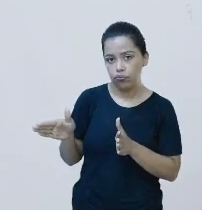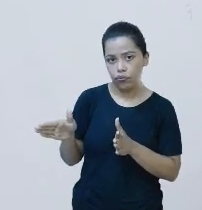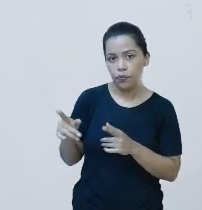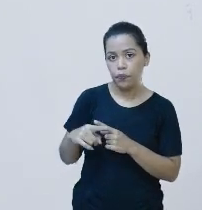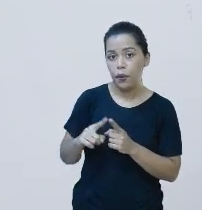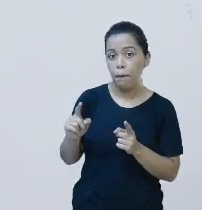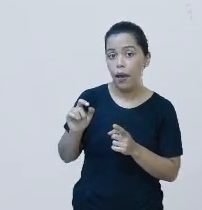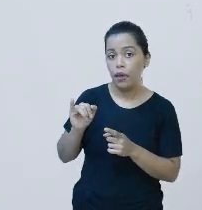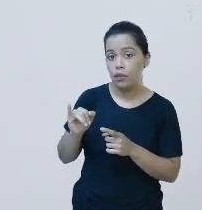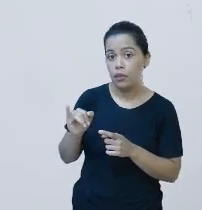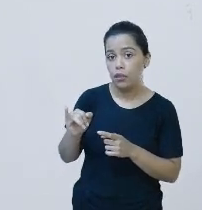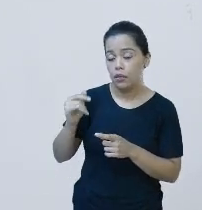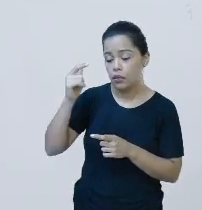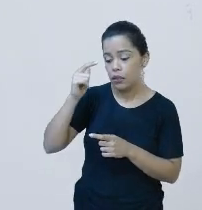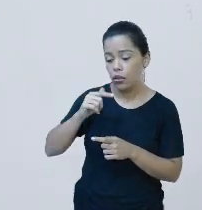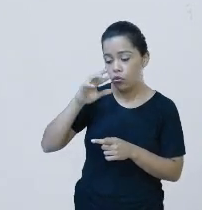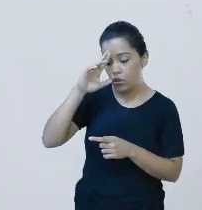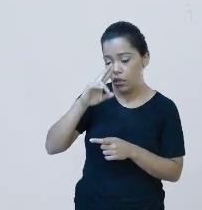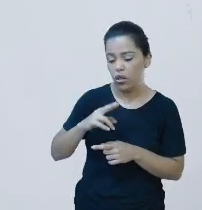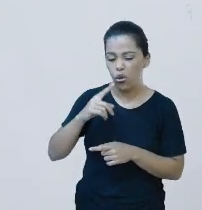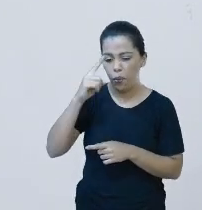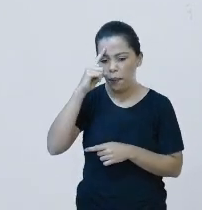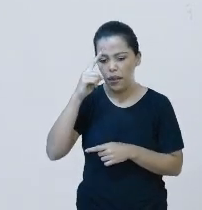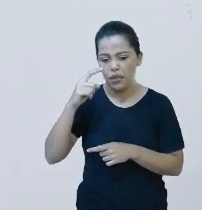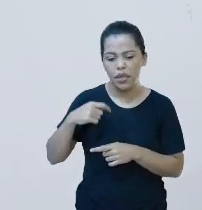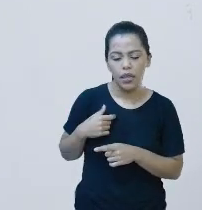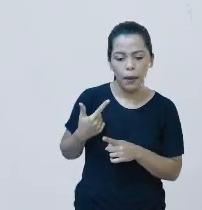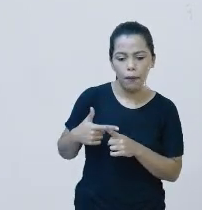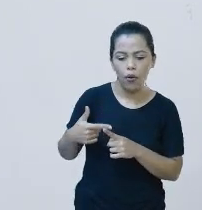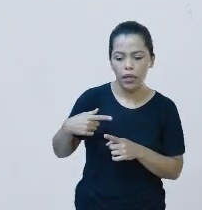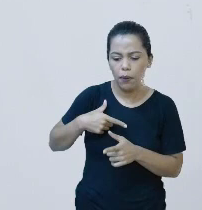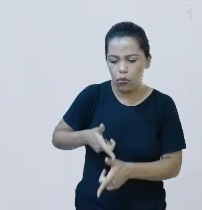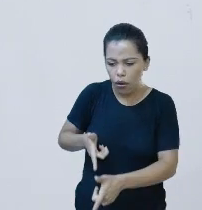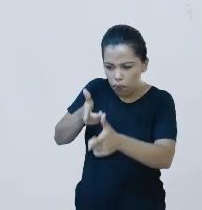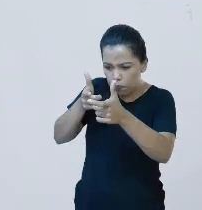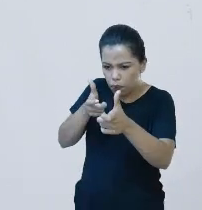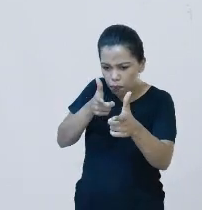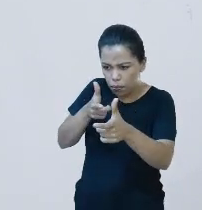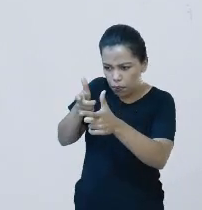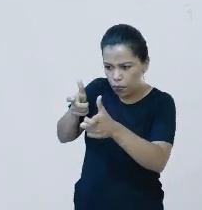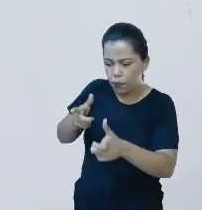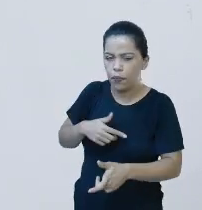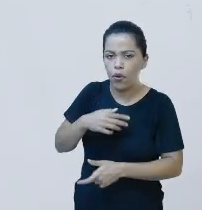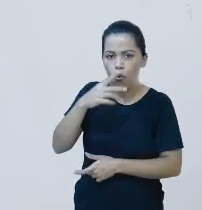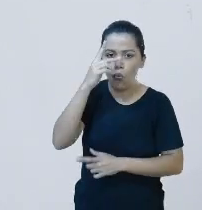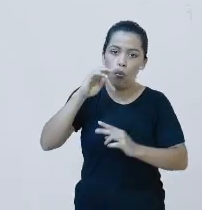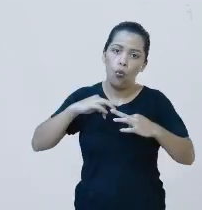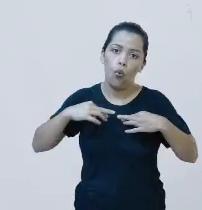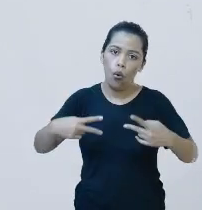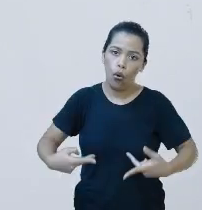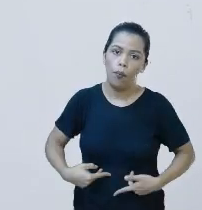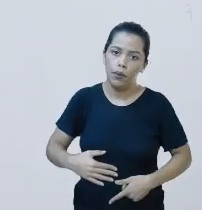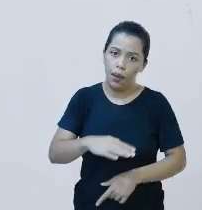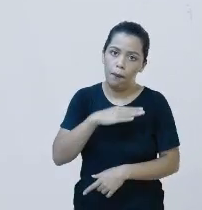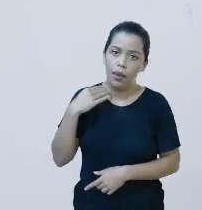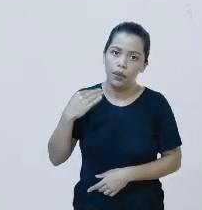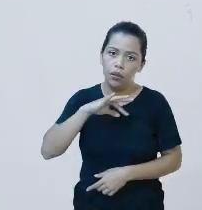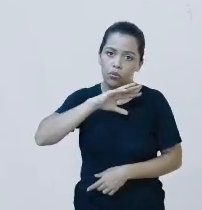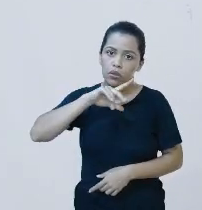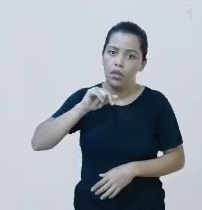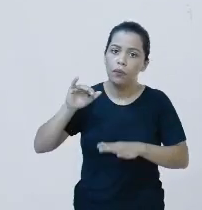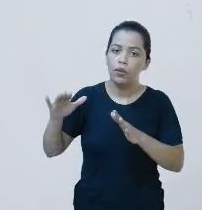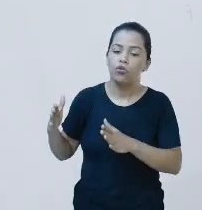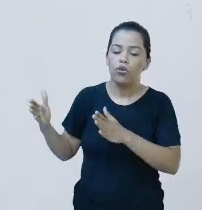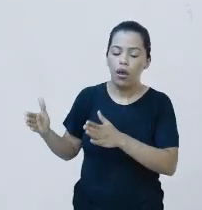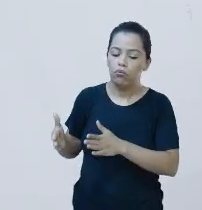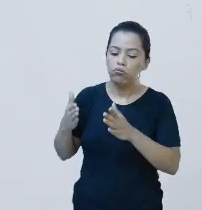que é por conta da caça predatória, os homens estão ali naquela caça ali, matando os animais, então ele já vai puxar para esse outro